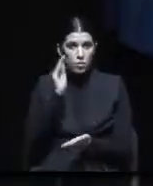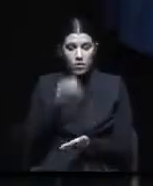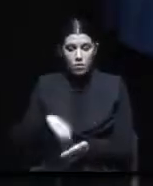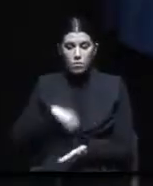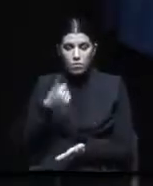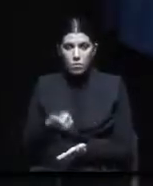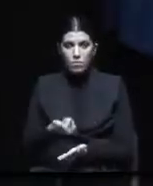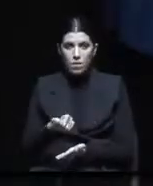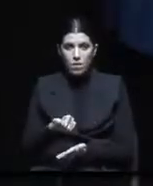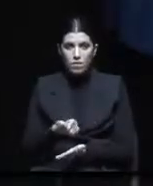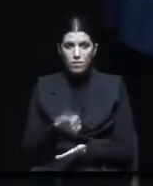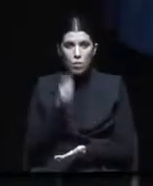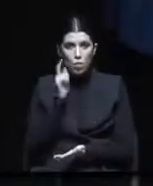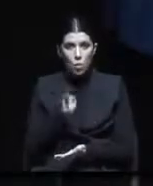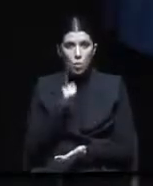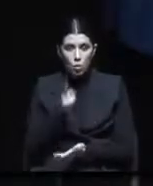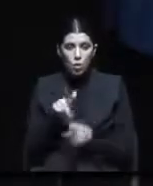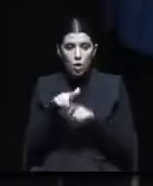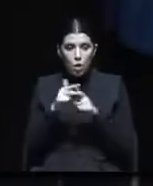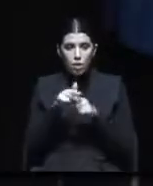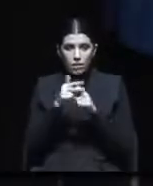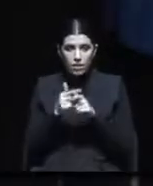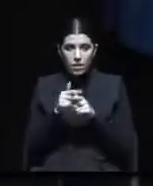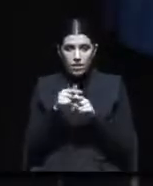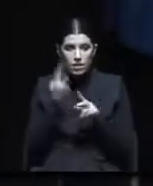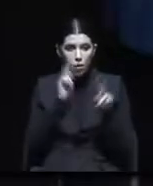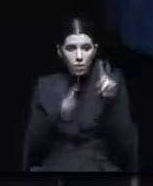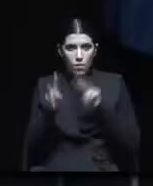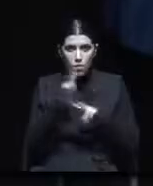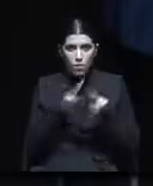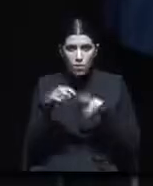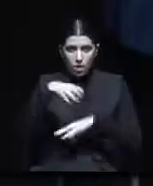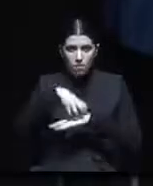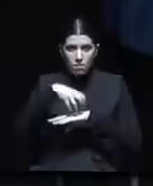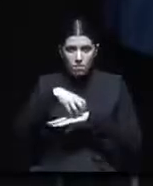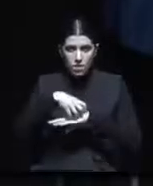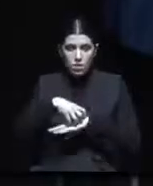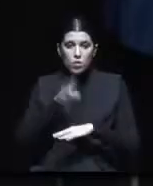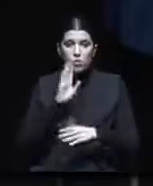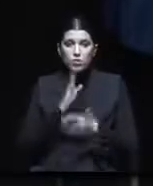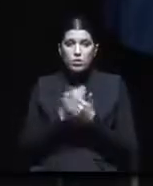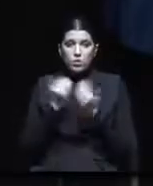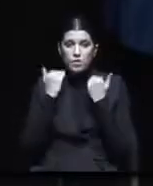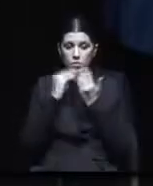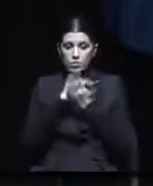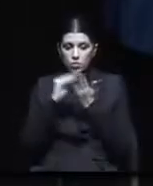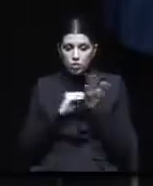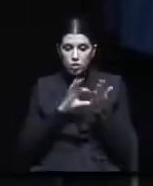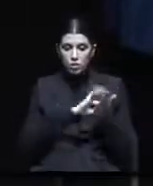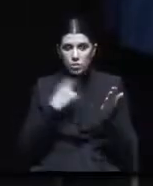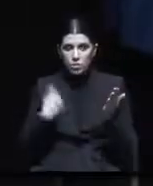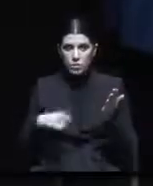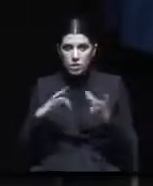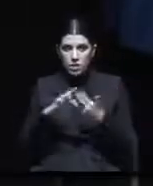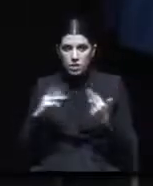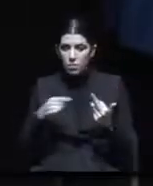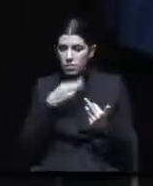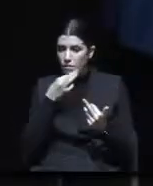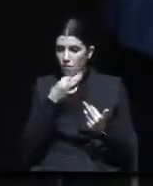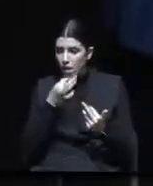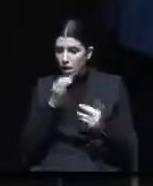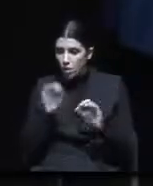PEV com vista à sua requalificação e a última informação escrita do Sr. Presidente da Câmara menciona o